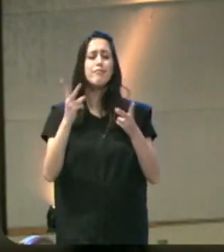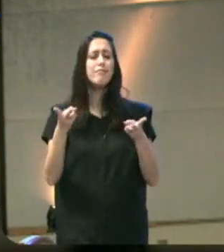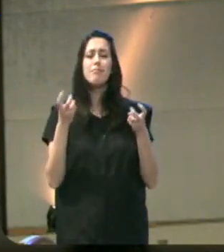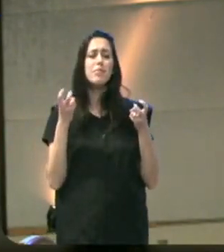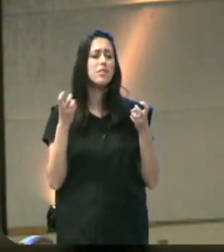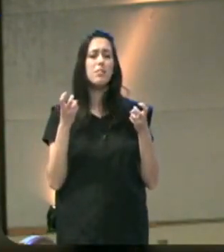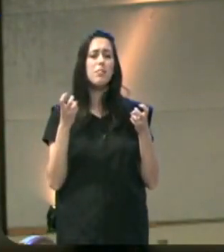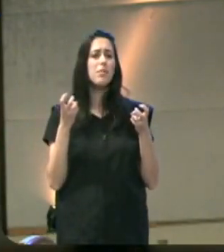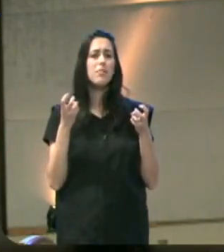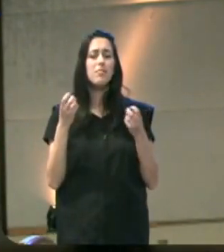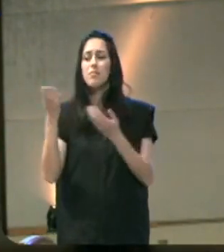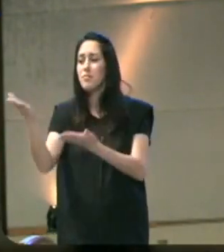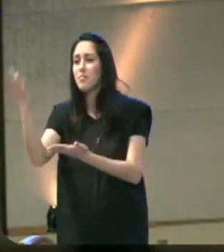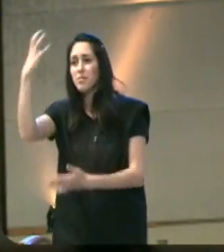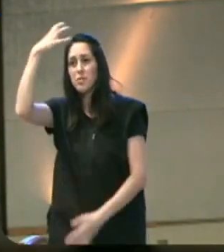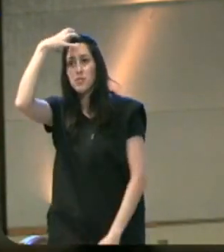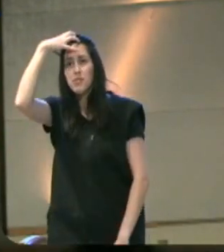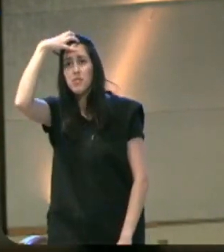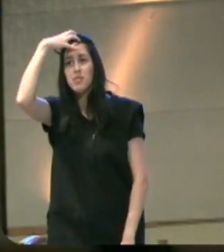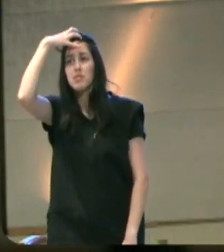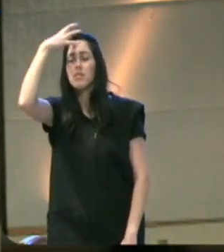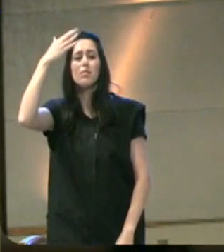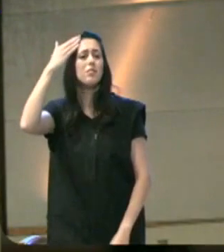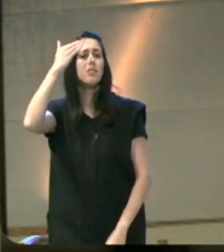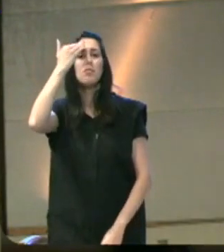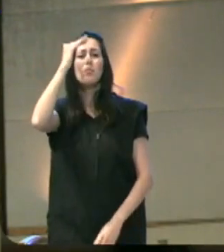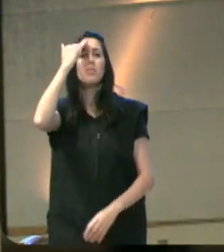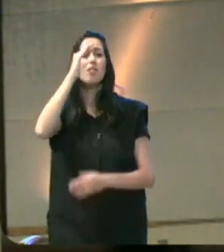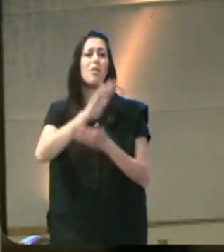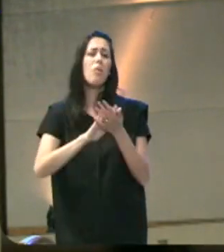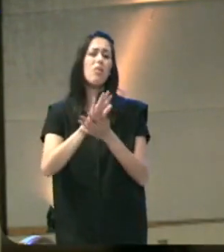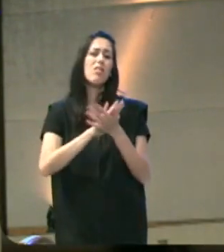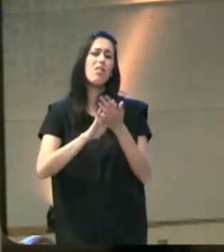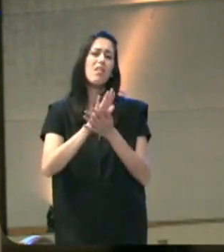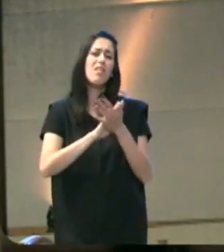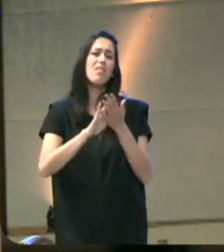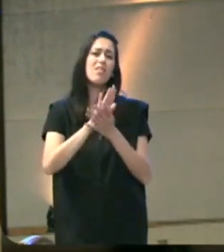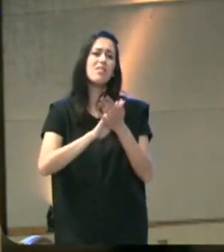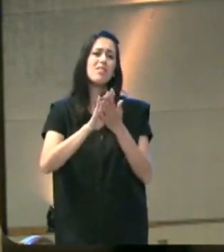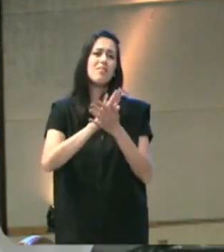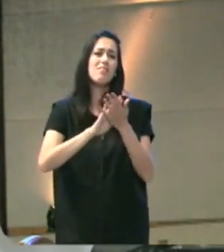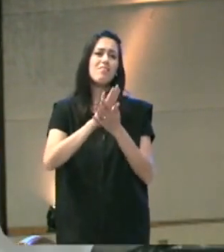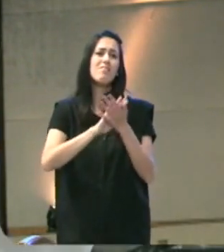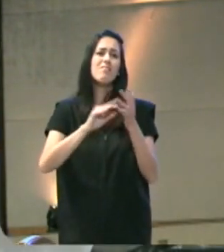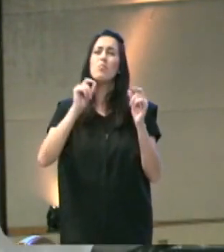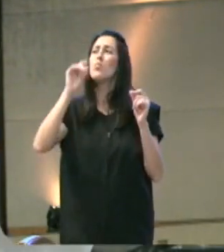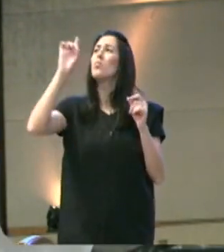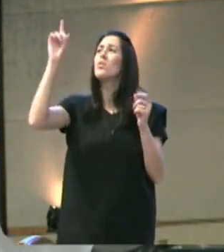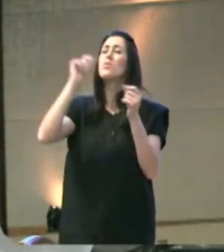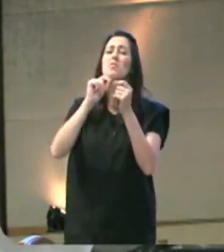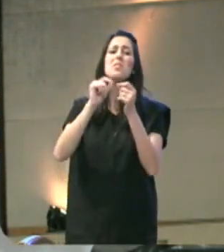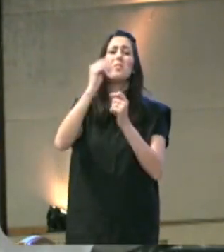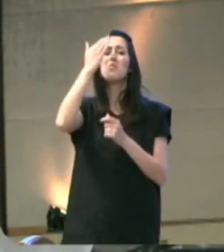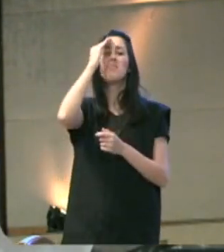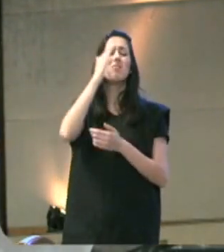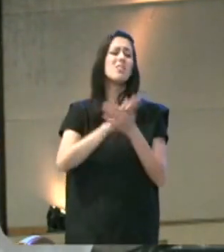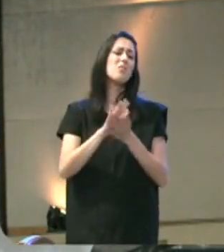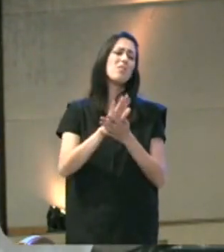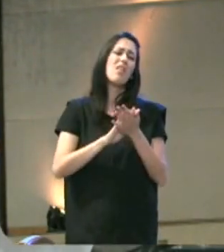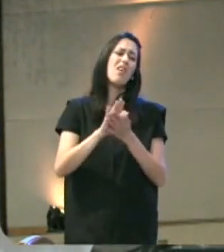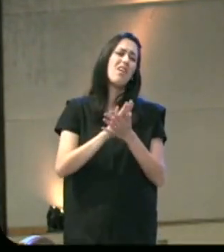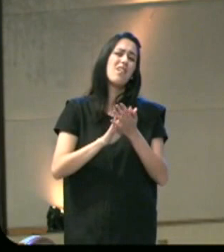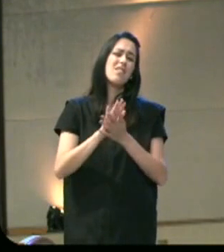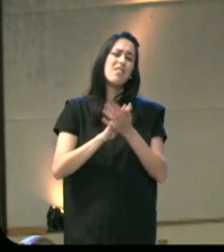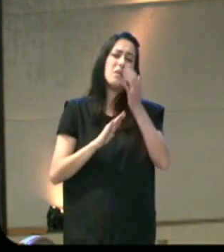O rei não conseguia entender o que Deus queria fazer. O rei não